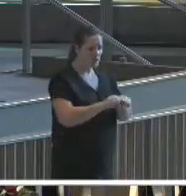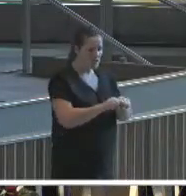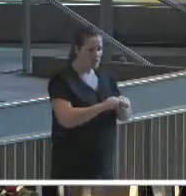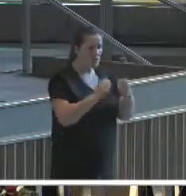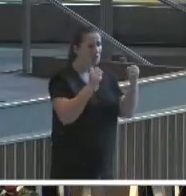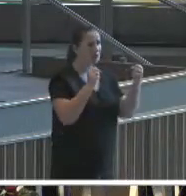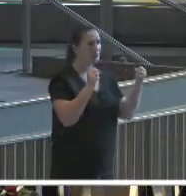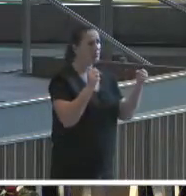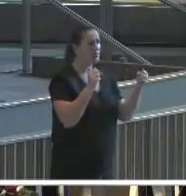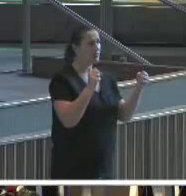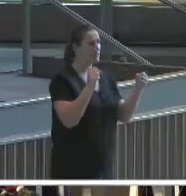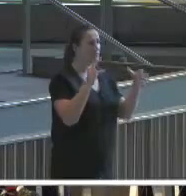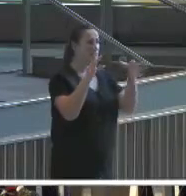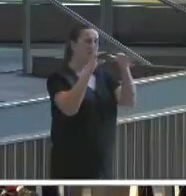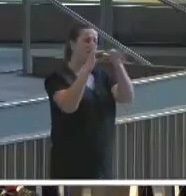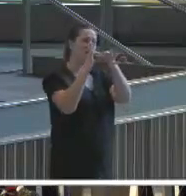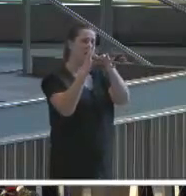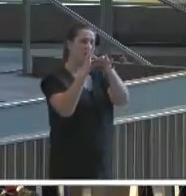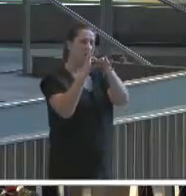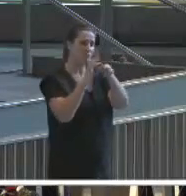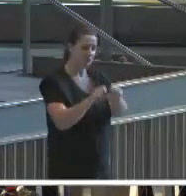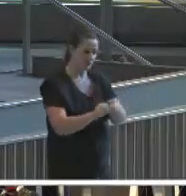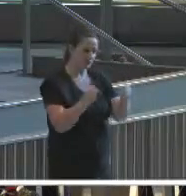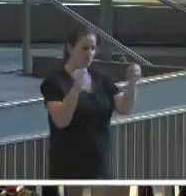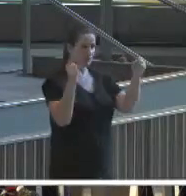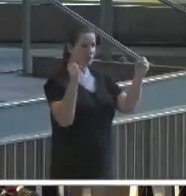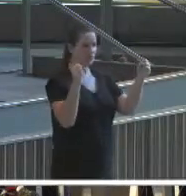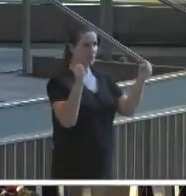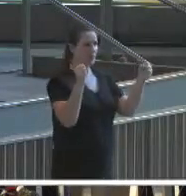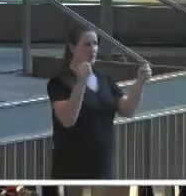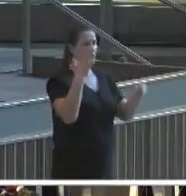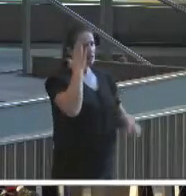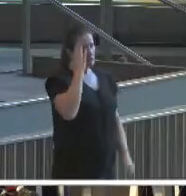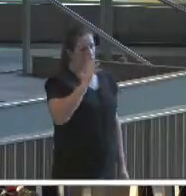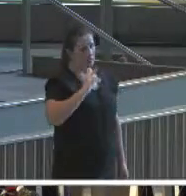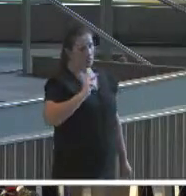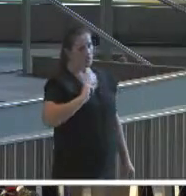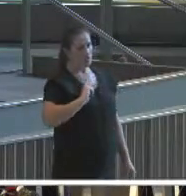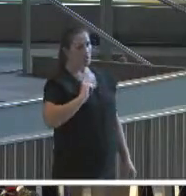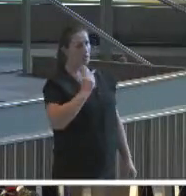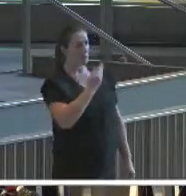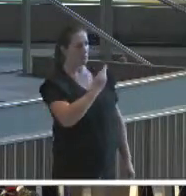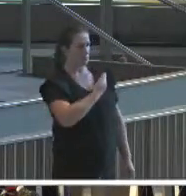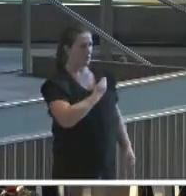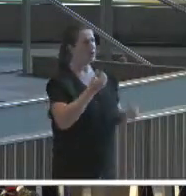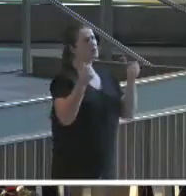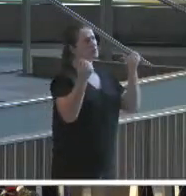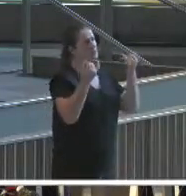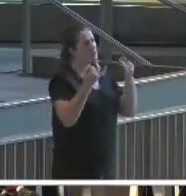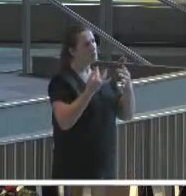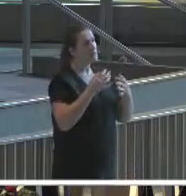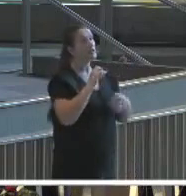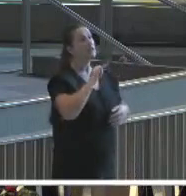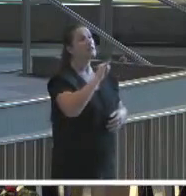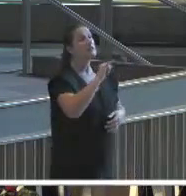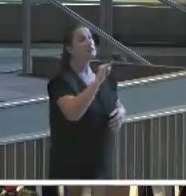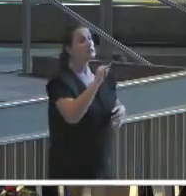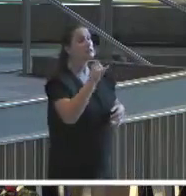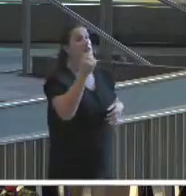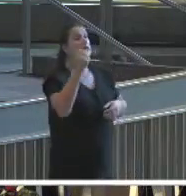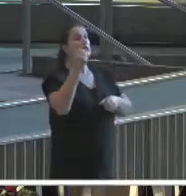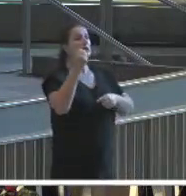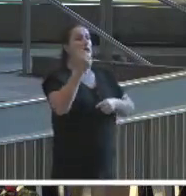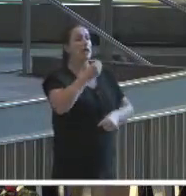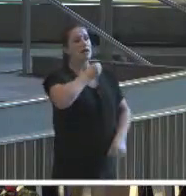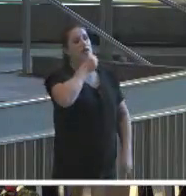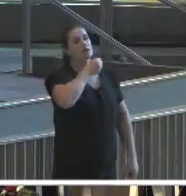aliança. Quando a gente lê o livro de Hebreus, a gente vai descobrir que se na aliança antiga isso